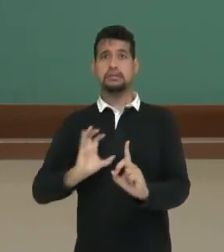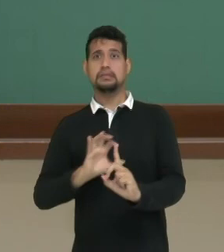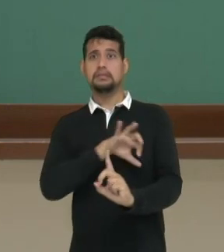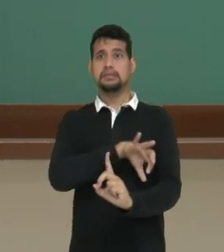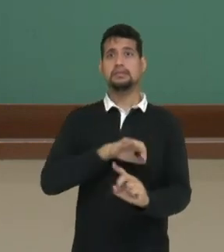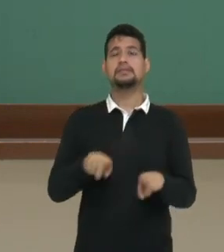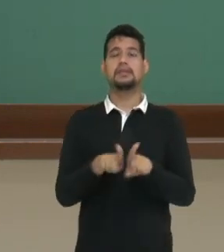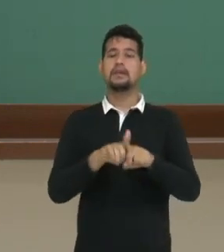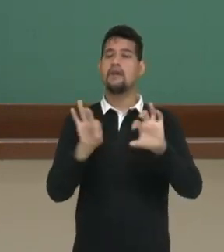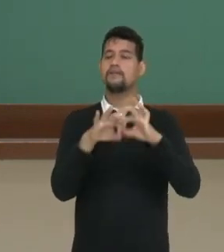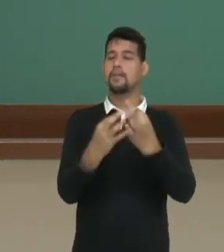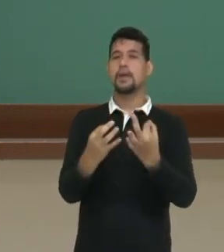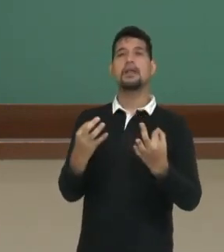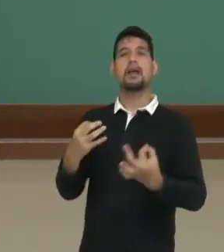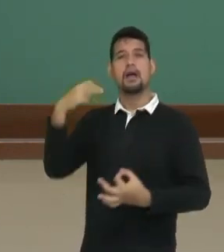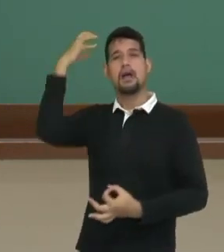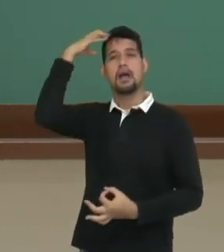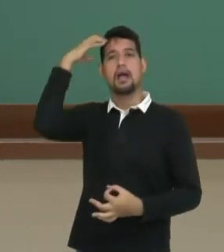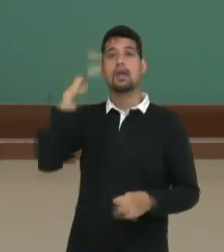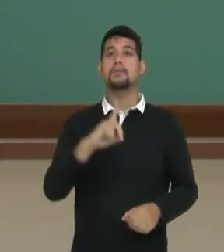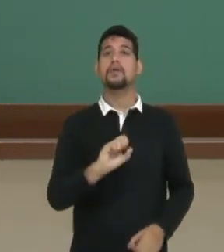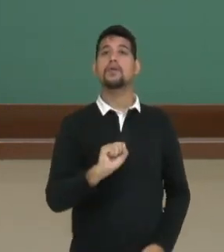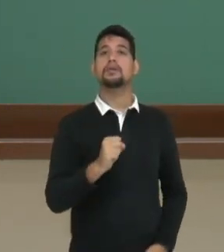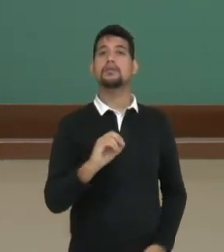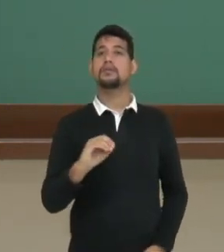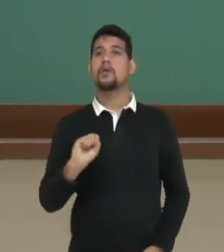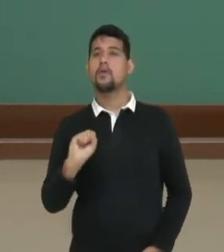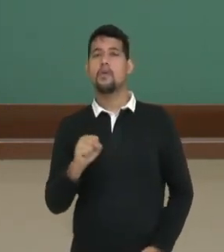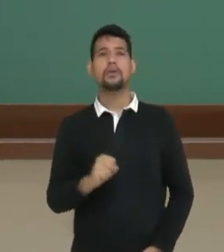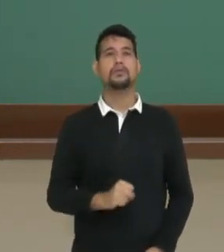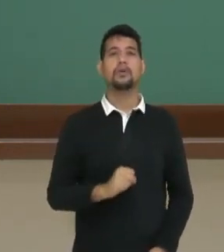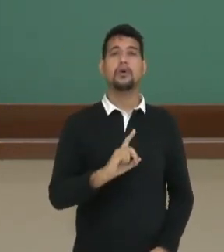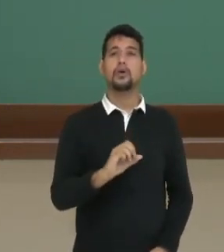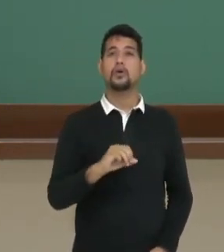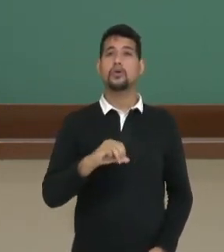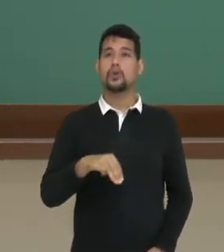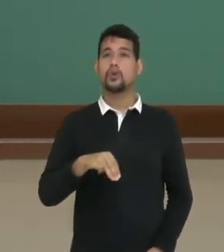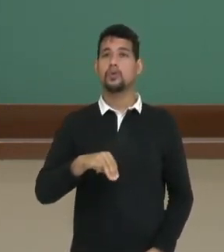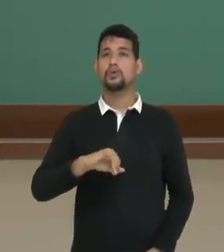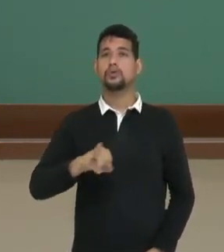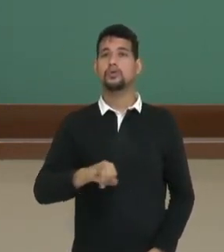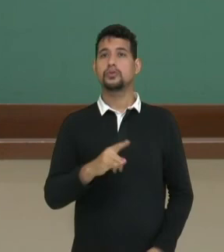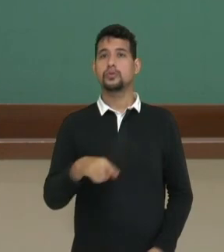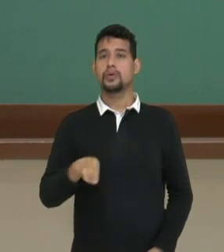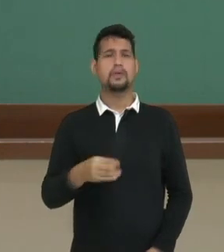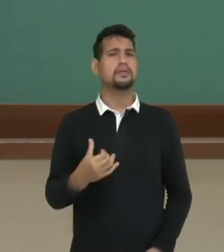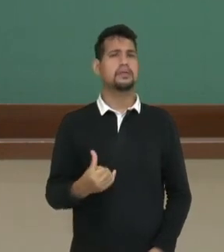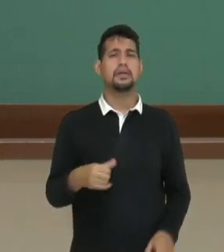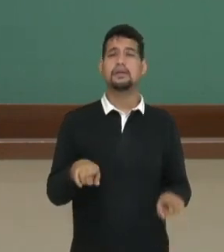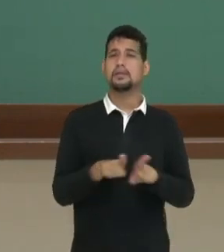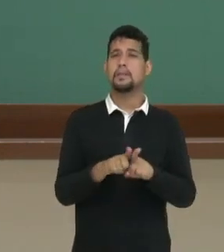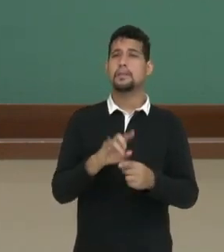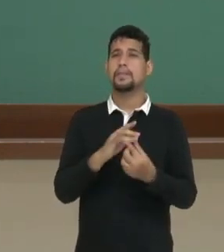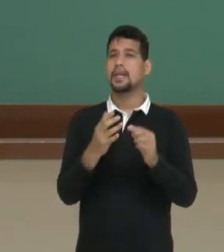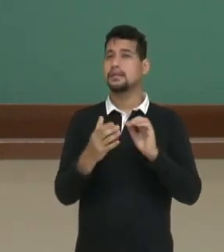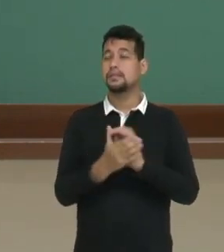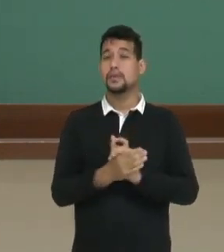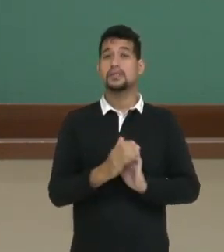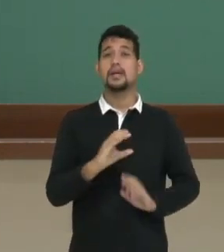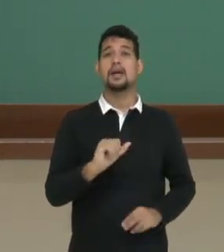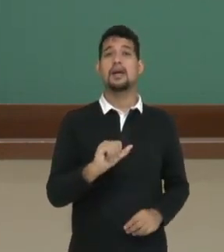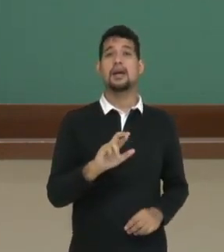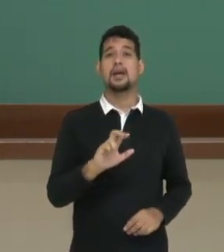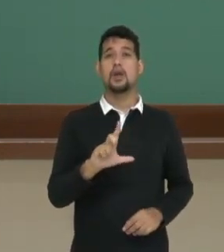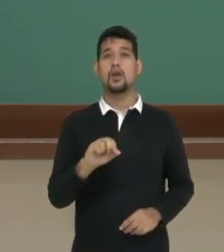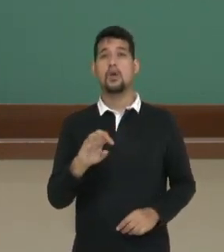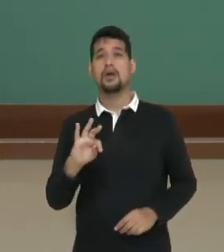família real em 1808, Dom João VI, príncipe regente, sua esposa Dona Carlota Joaquina, Dona Maria I,